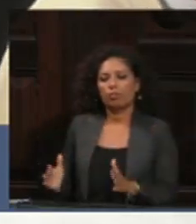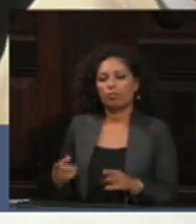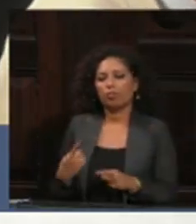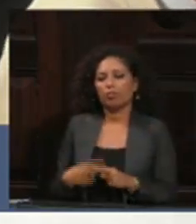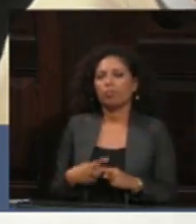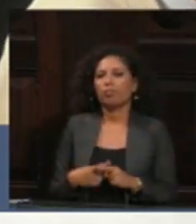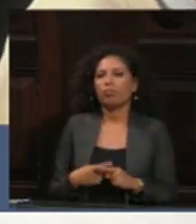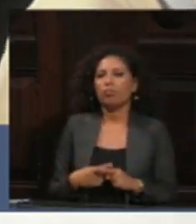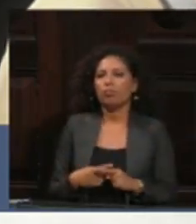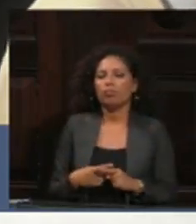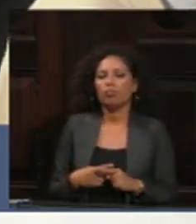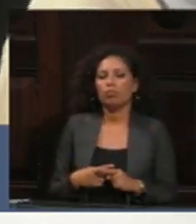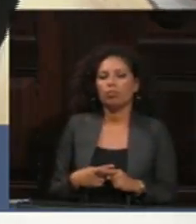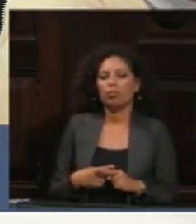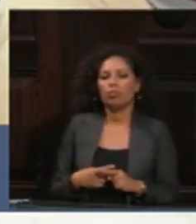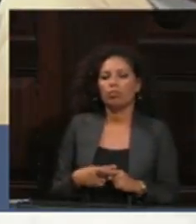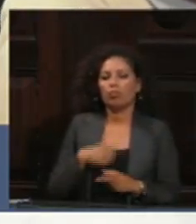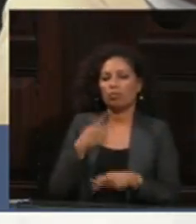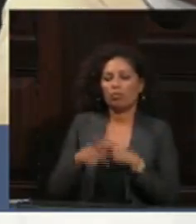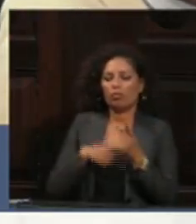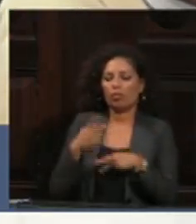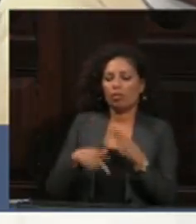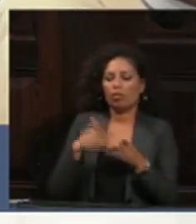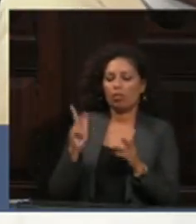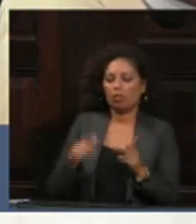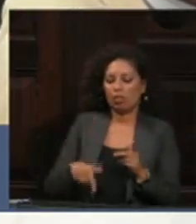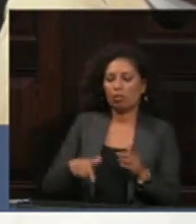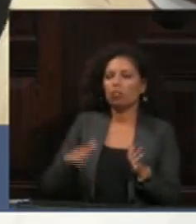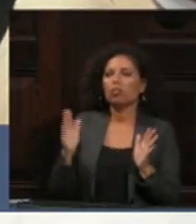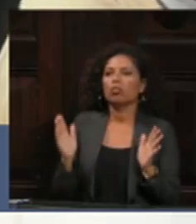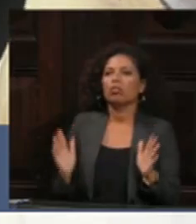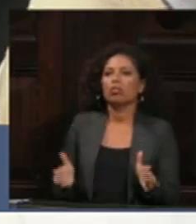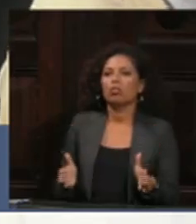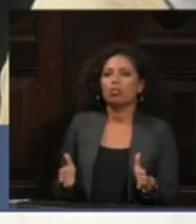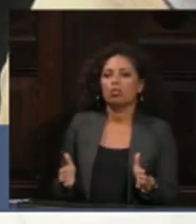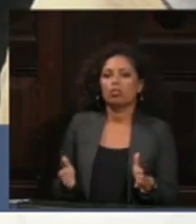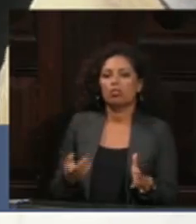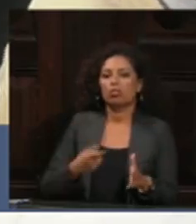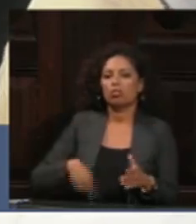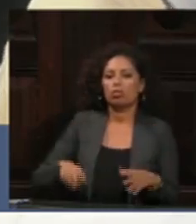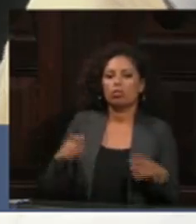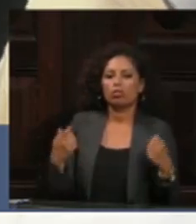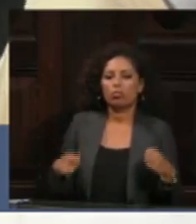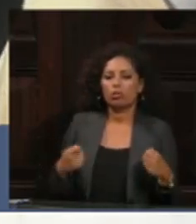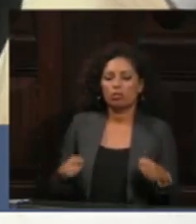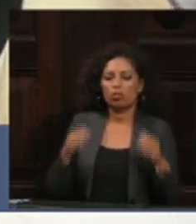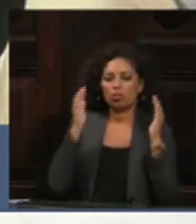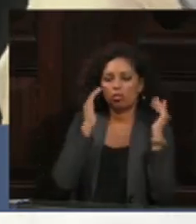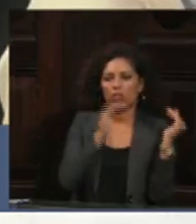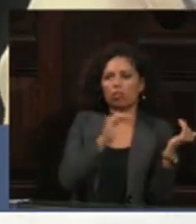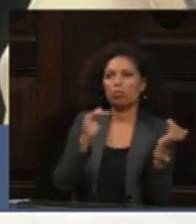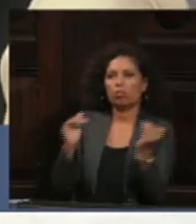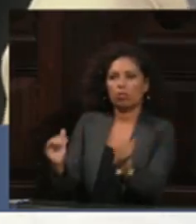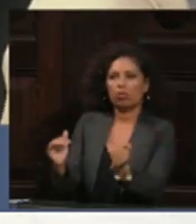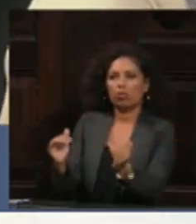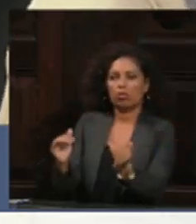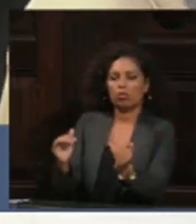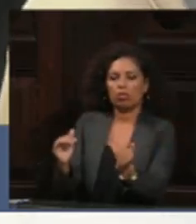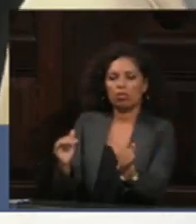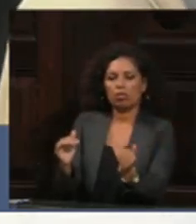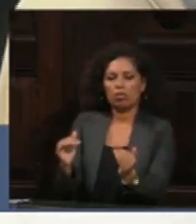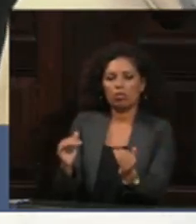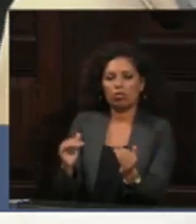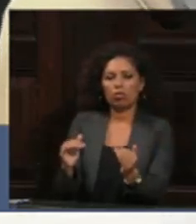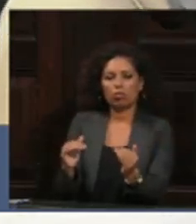porque tenho afirmado aqui que é preciso, naturalmente, respeitar